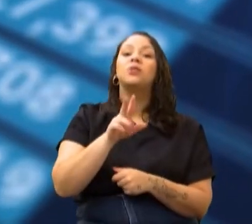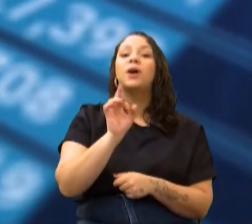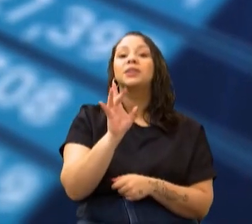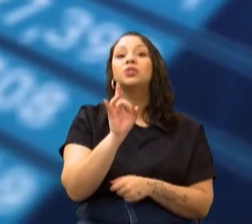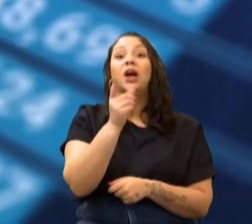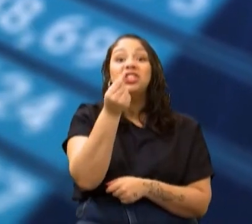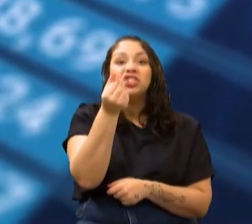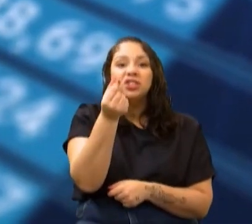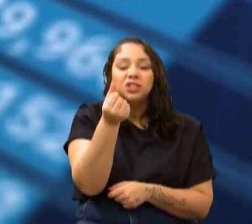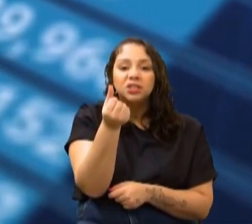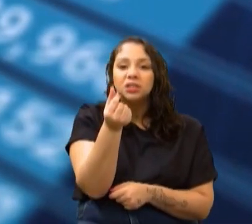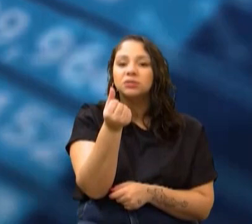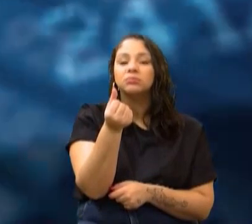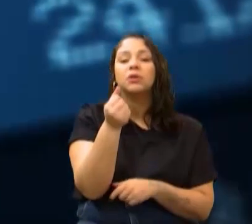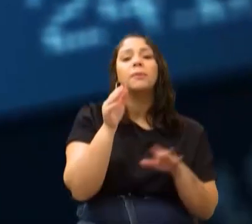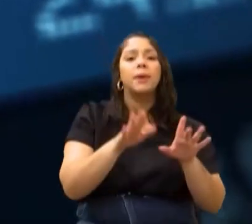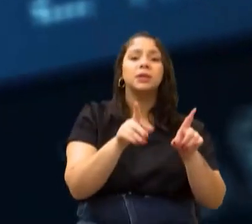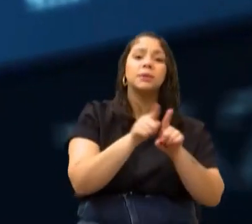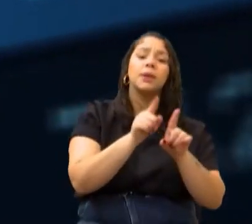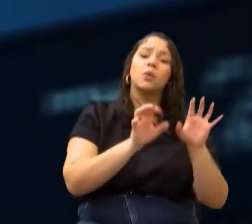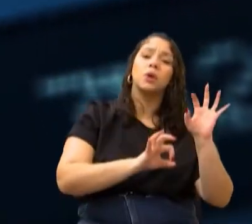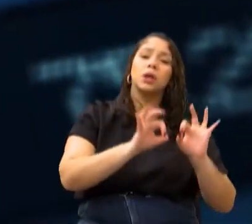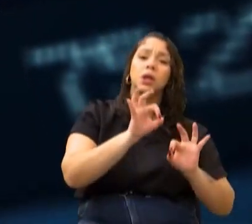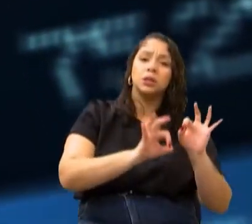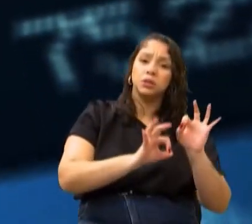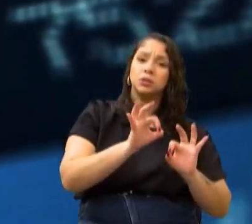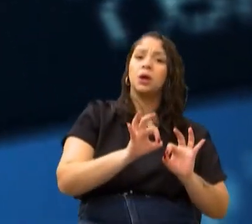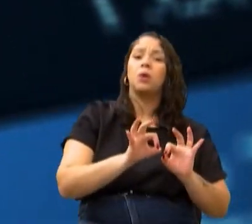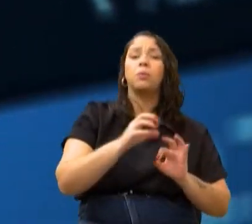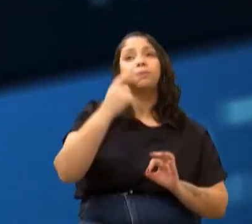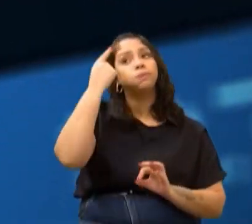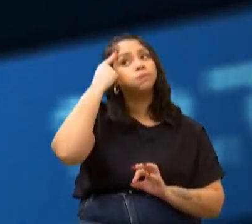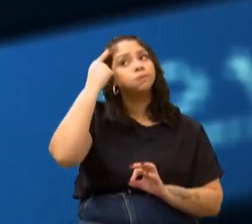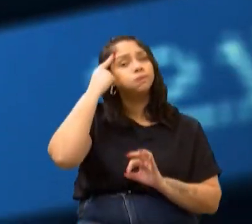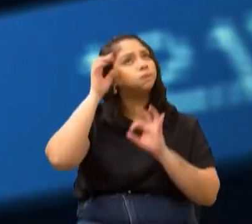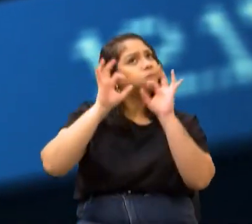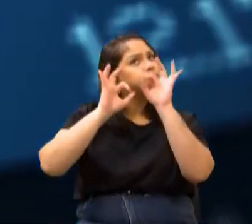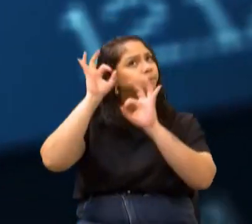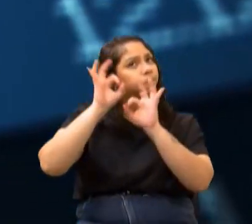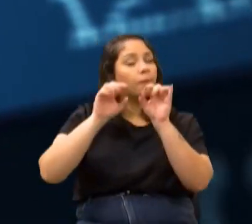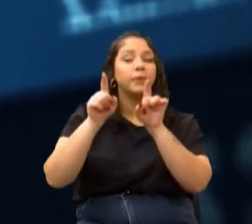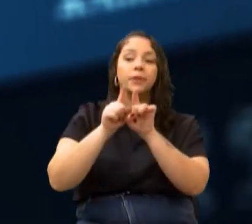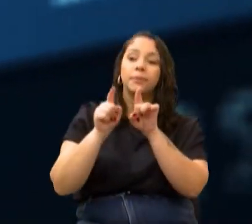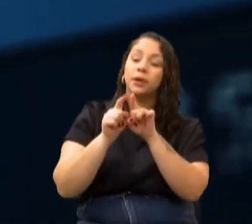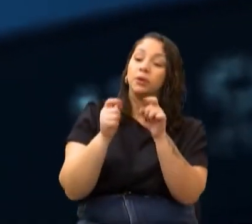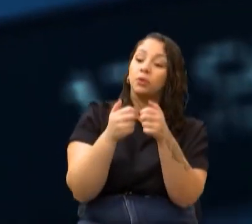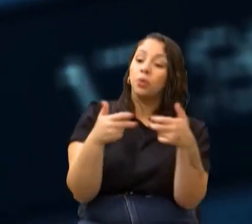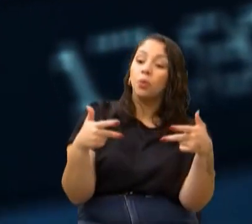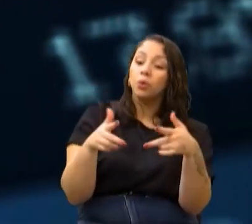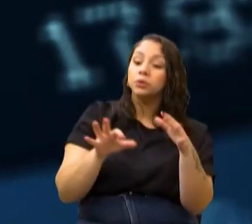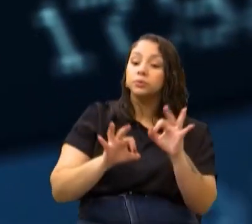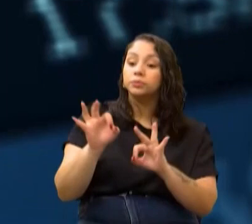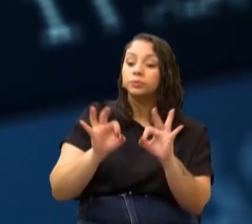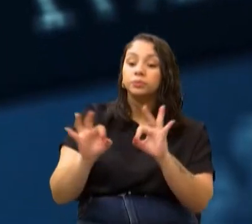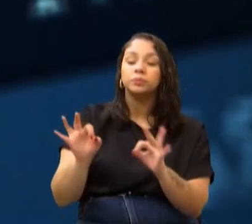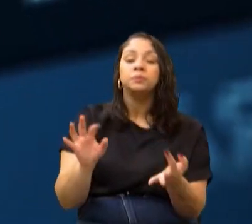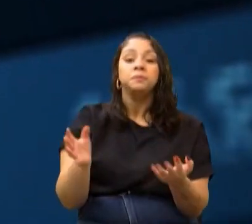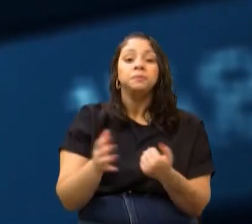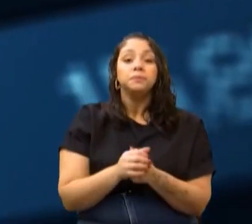é só falar de dinheiro, né? É falar de organização mental, organização das